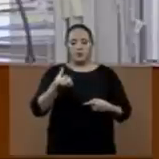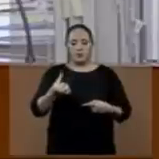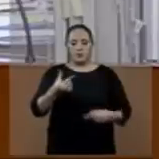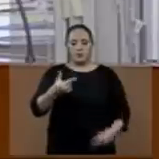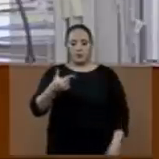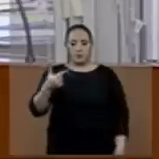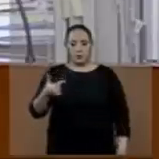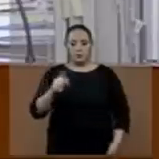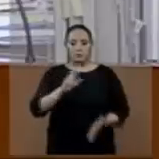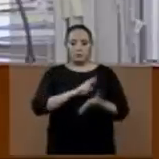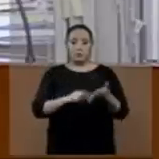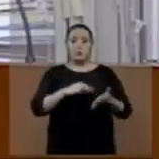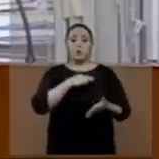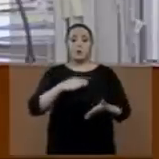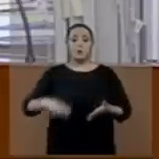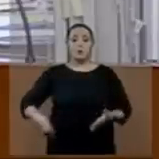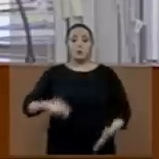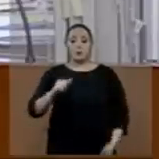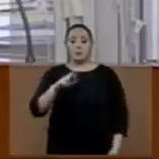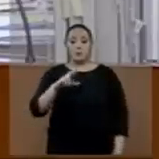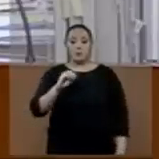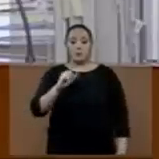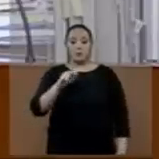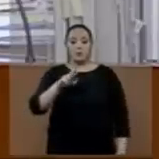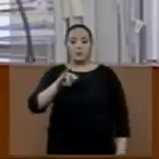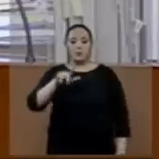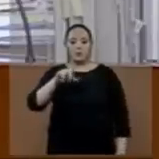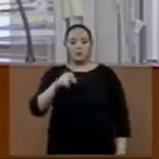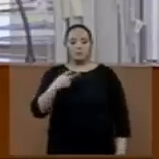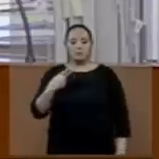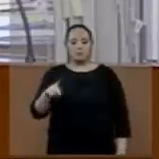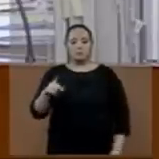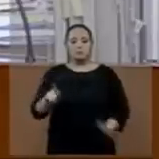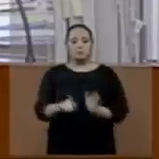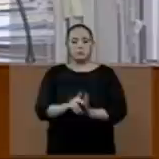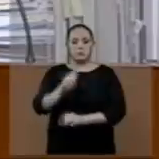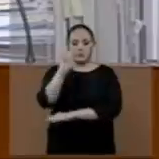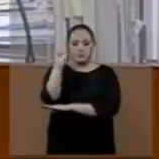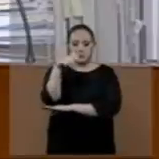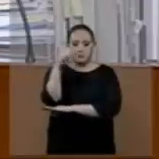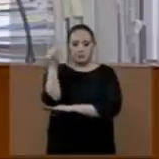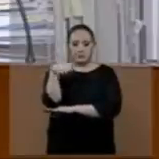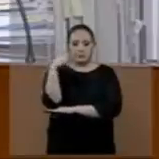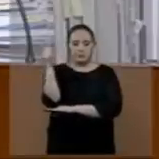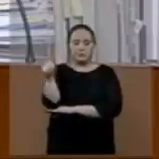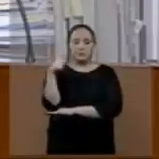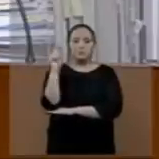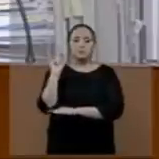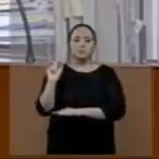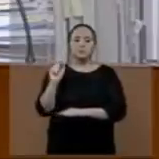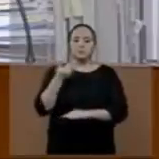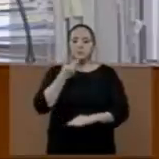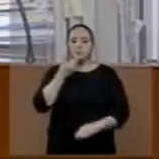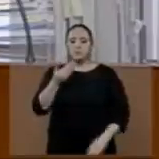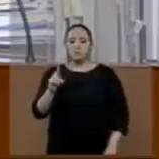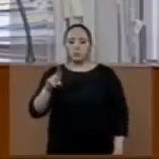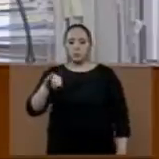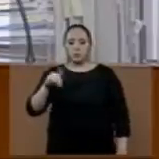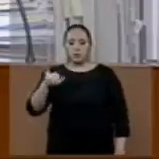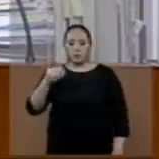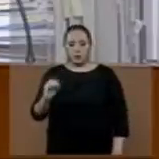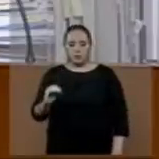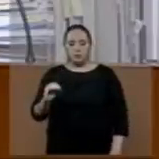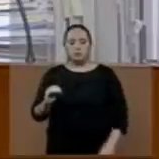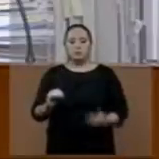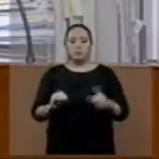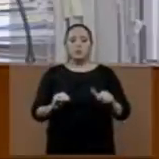566.622, relatado pelo ministro Marco Aurélio, procedente do Rio Grande do Sul, sendo embargante a União, embargada a